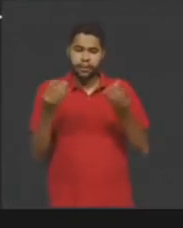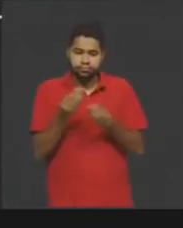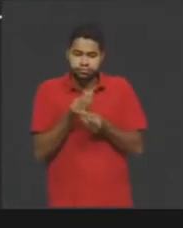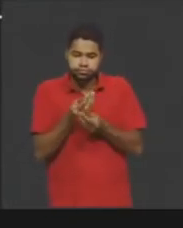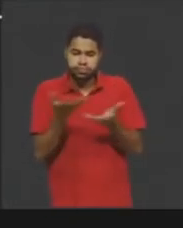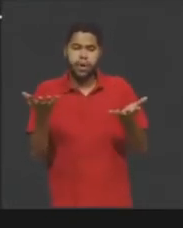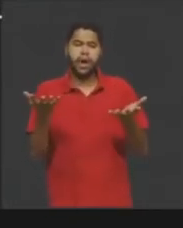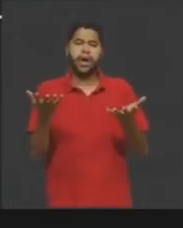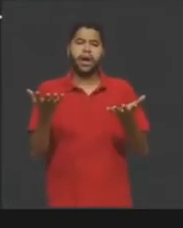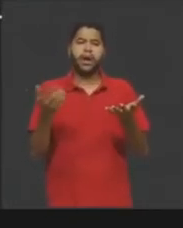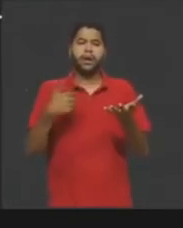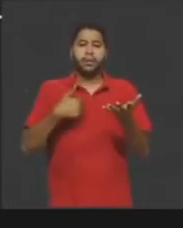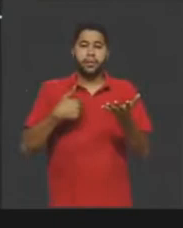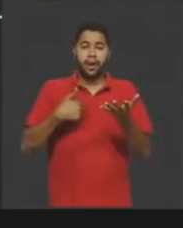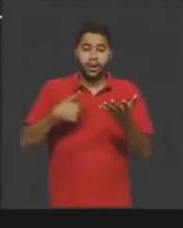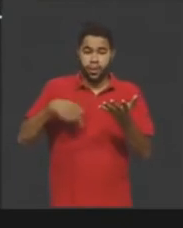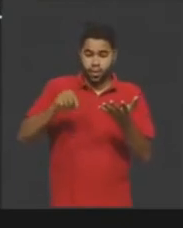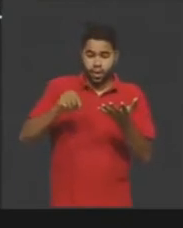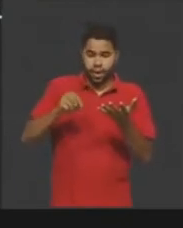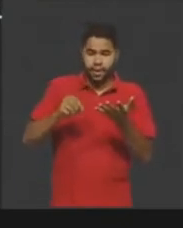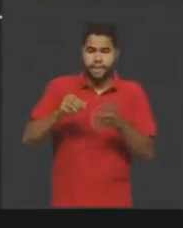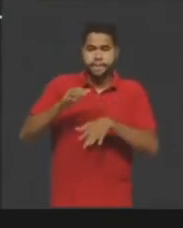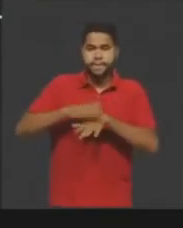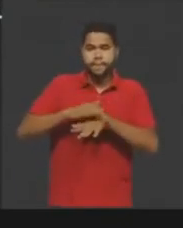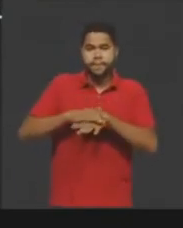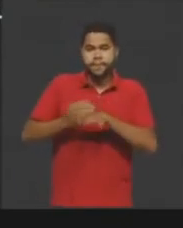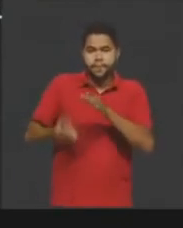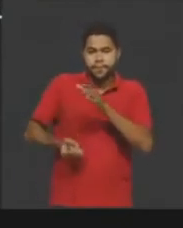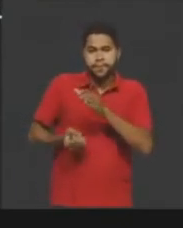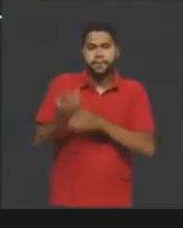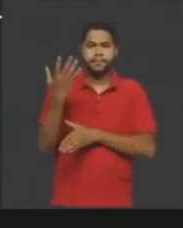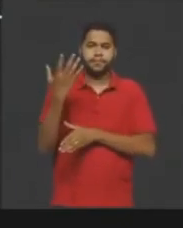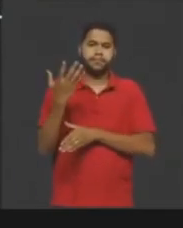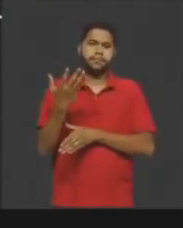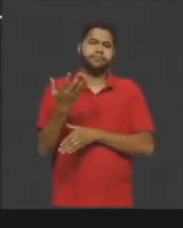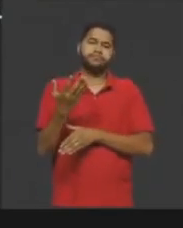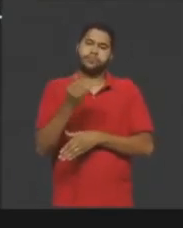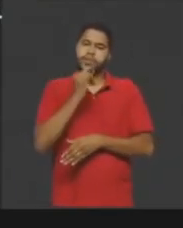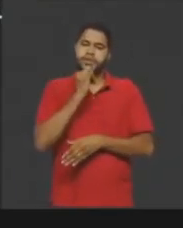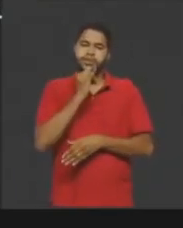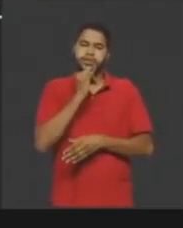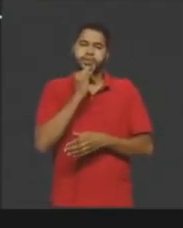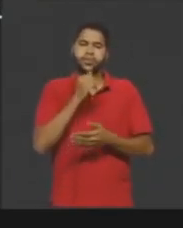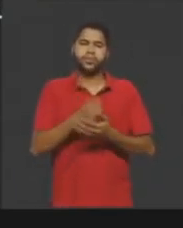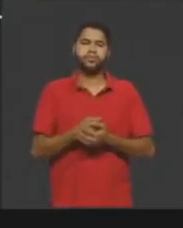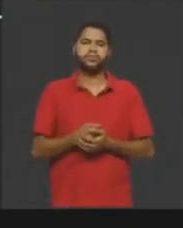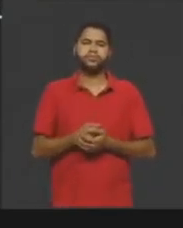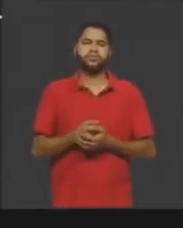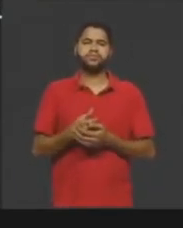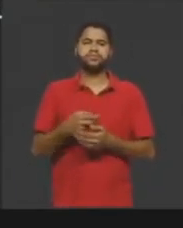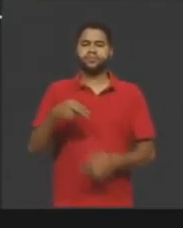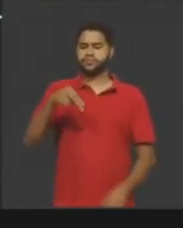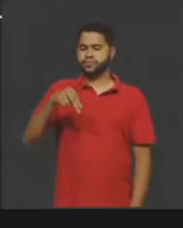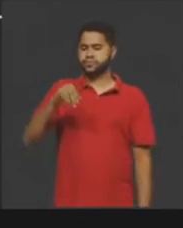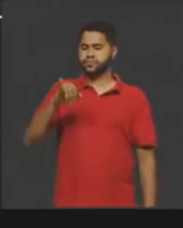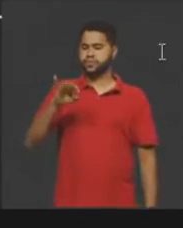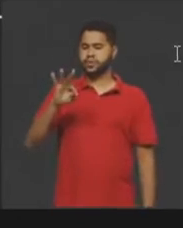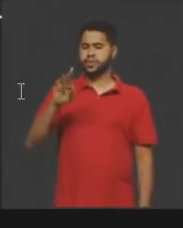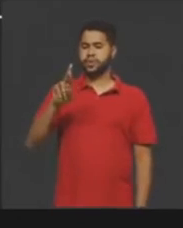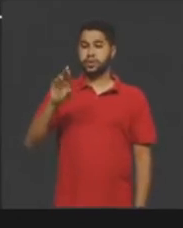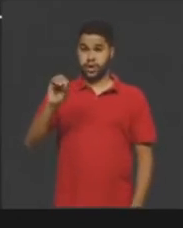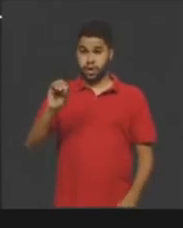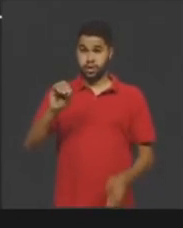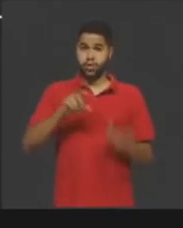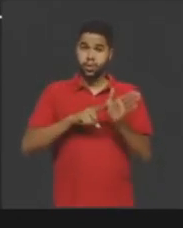para que esses organismos produzam o próprio alimento. Temos como exemplo aí as nitrobactérias e